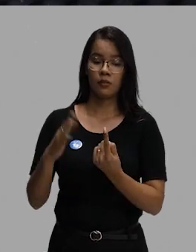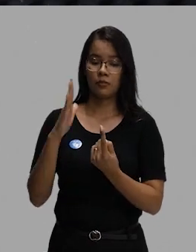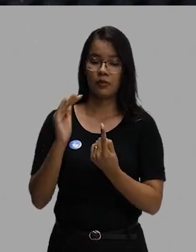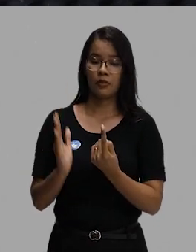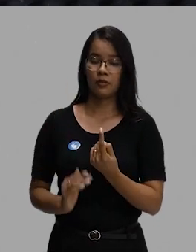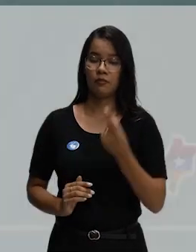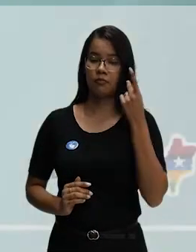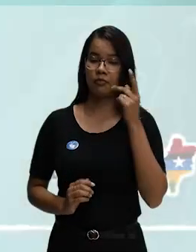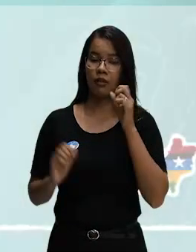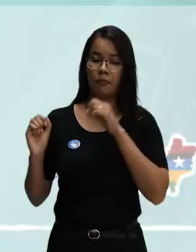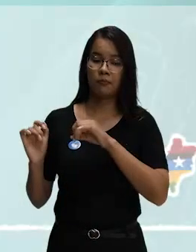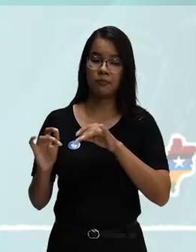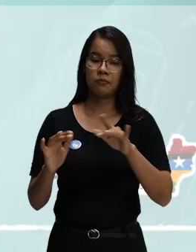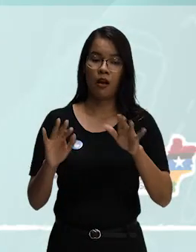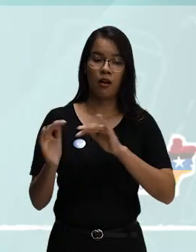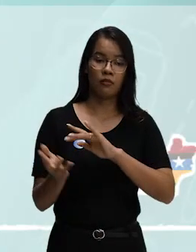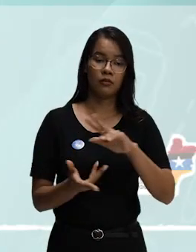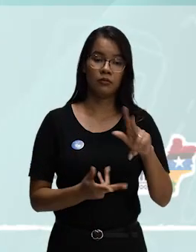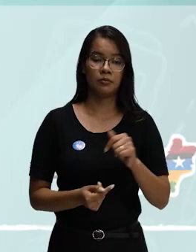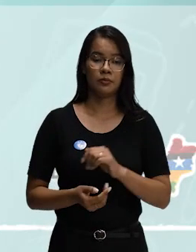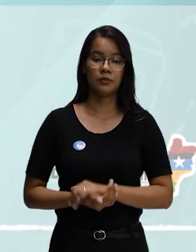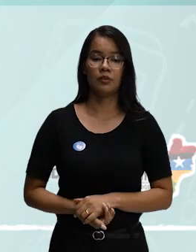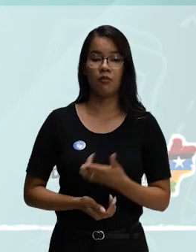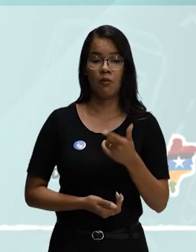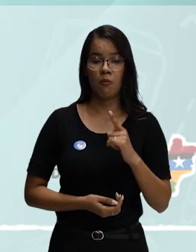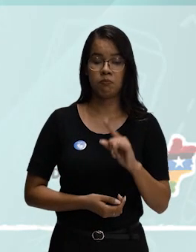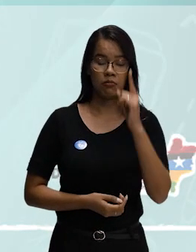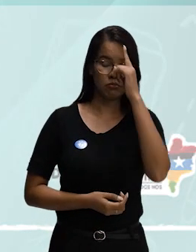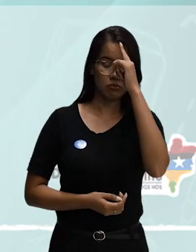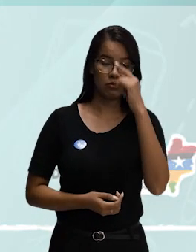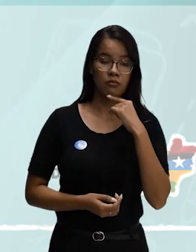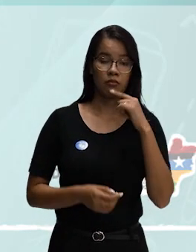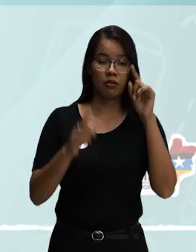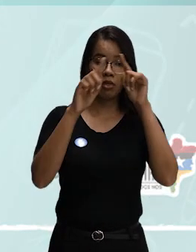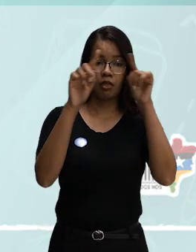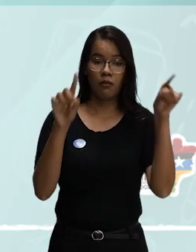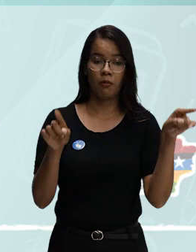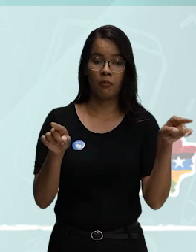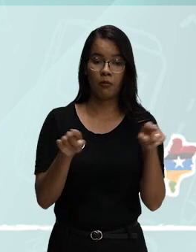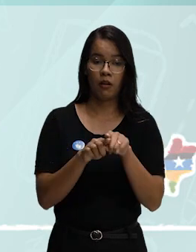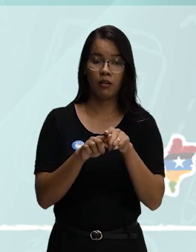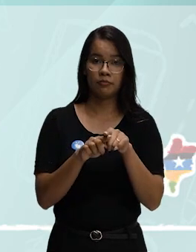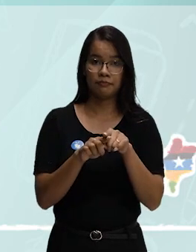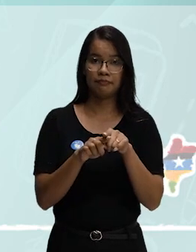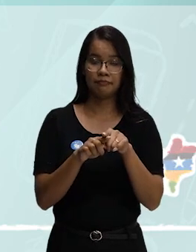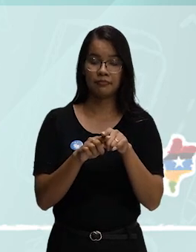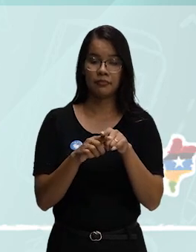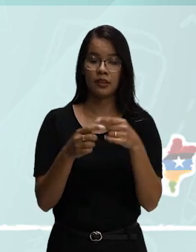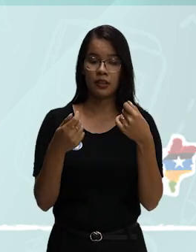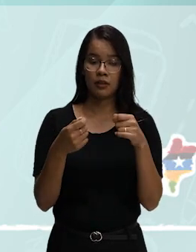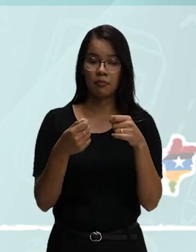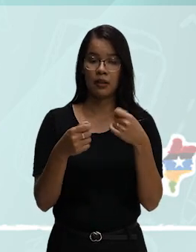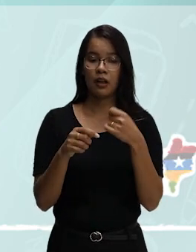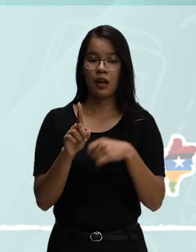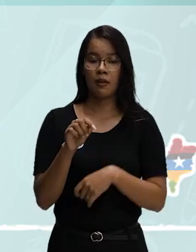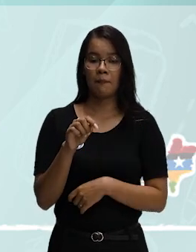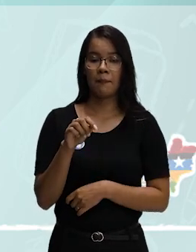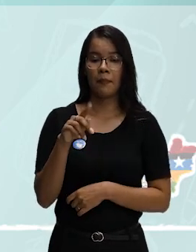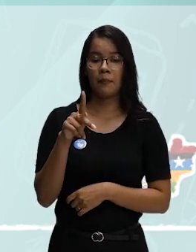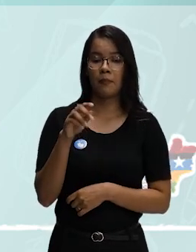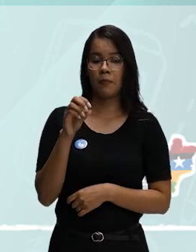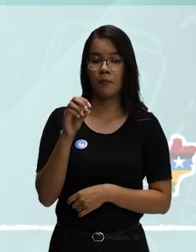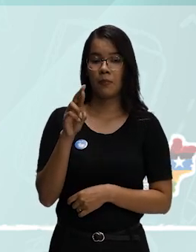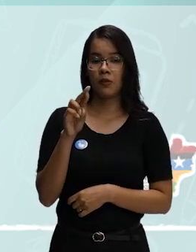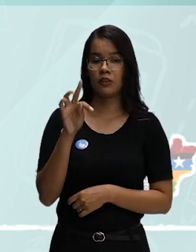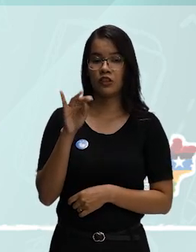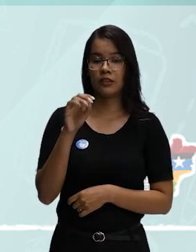sua obra, certo? Outro quadro aqui, acompanha comigo, é de Portinari, tá?